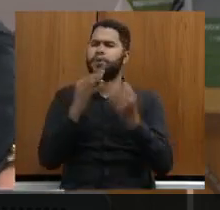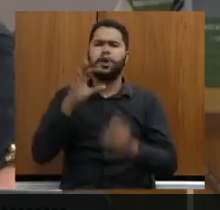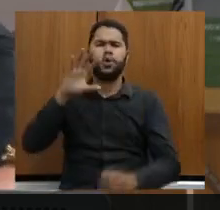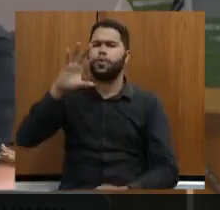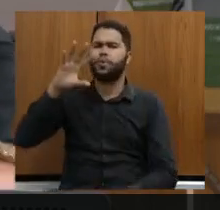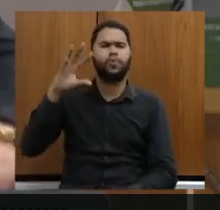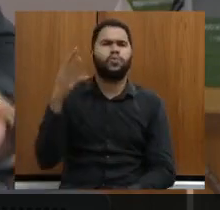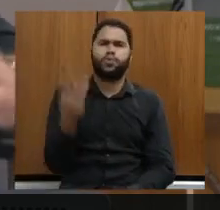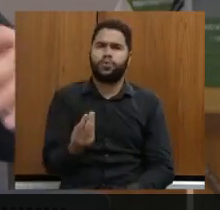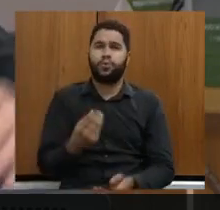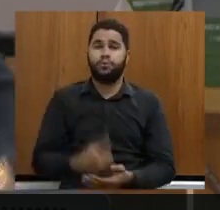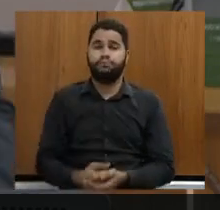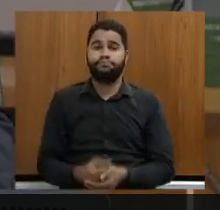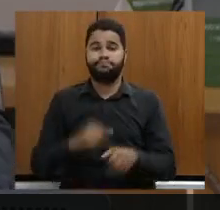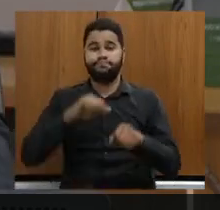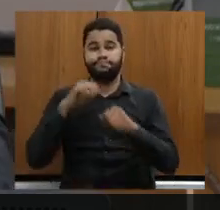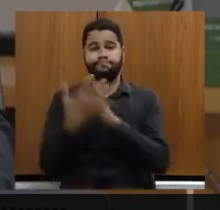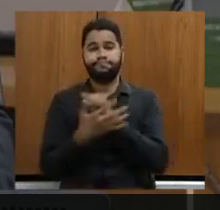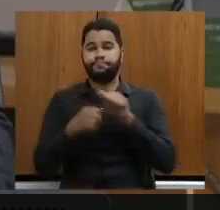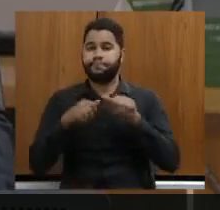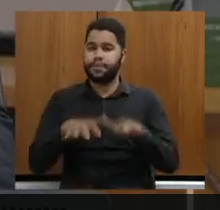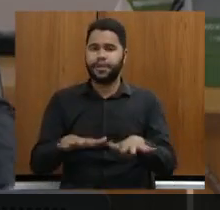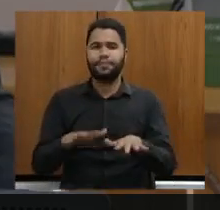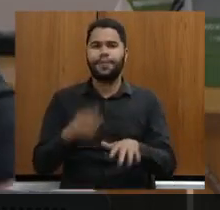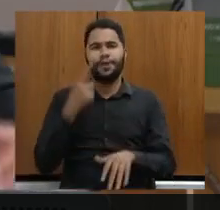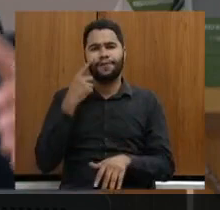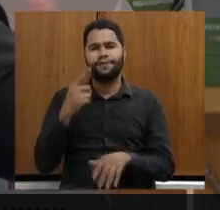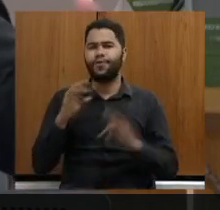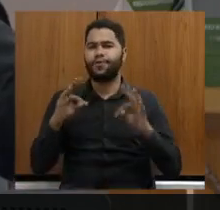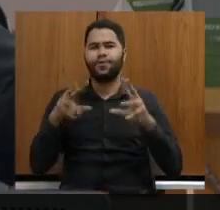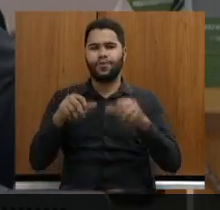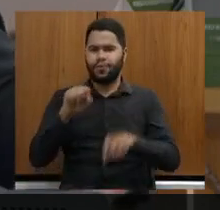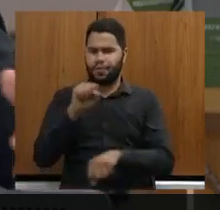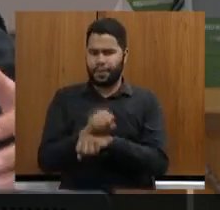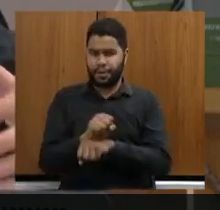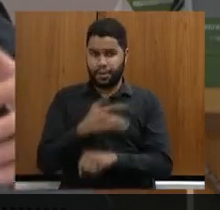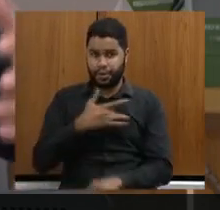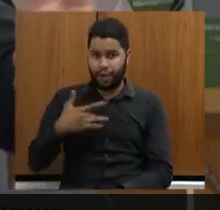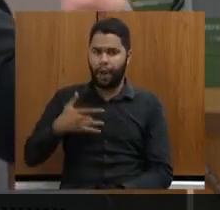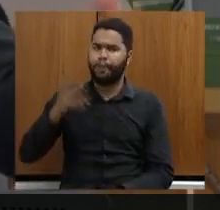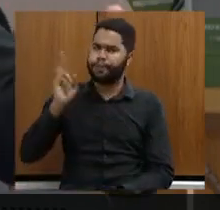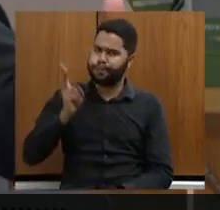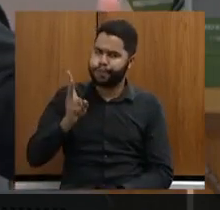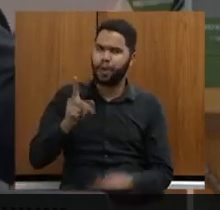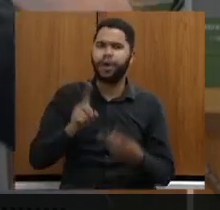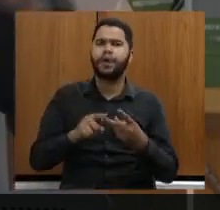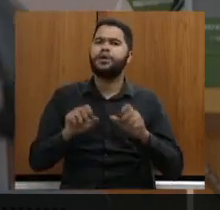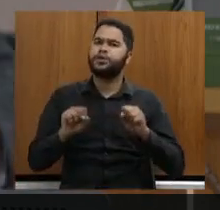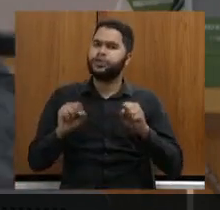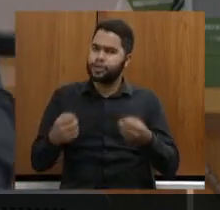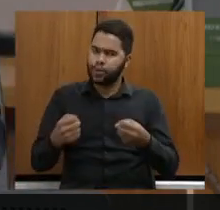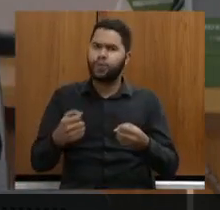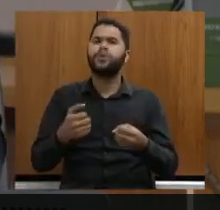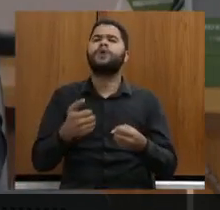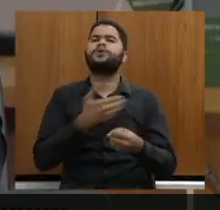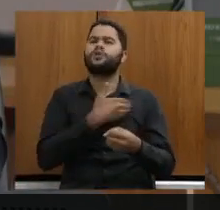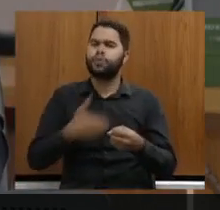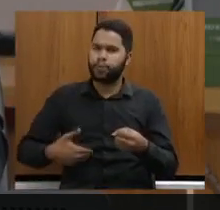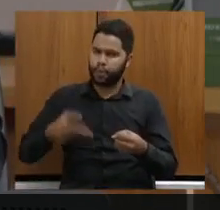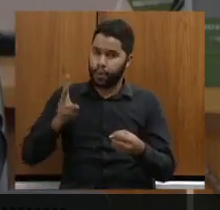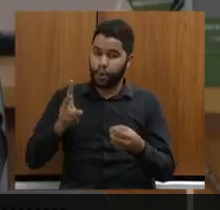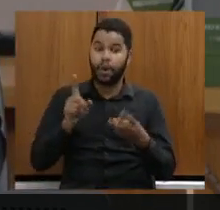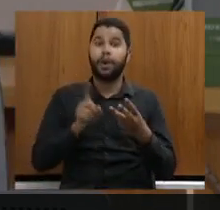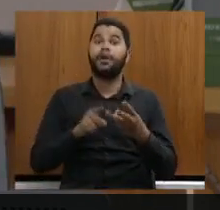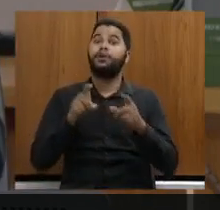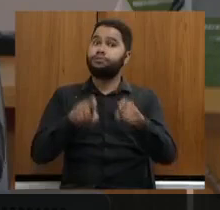pois nessa pandemia a gente viu que tudo parou aí não parou a saúde não parou a segurança pública e não parou